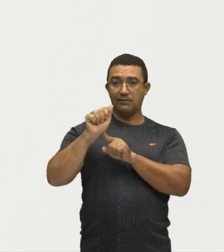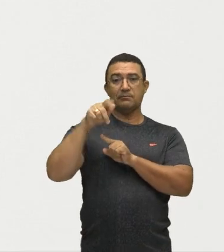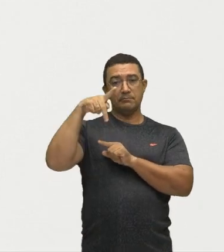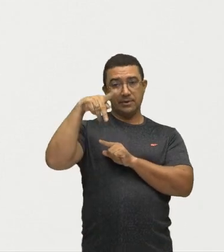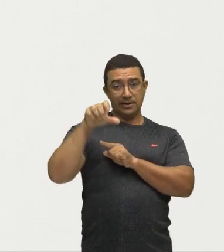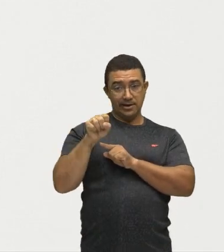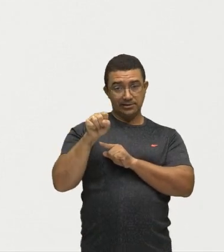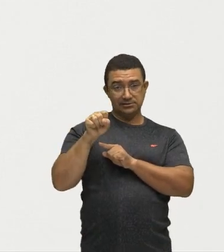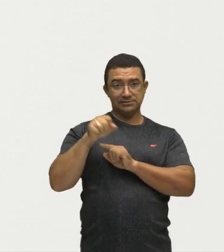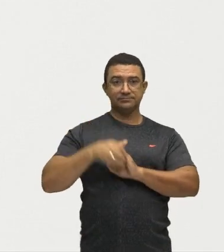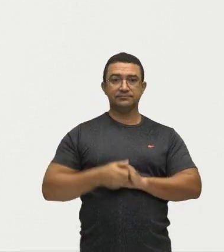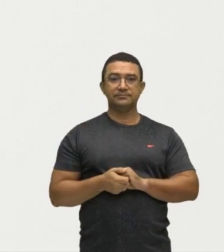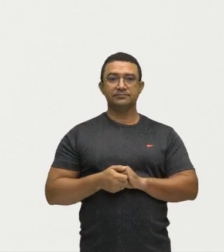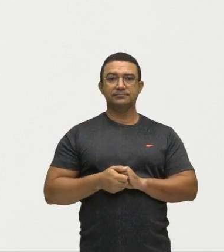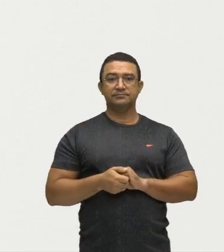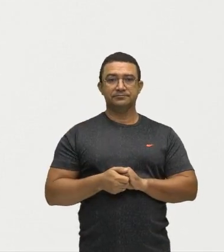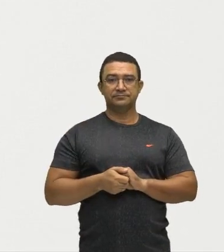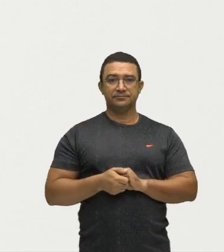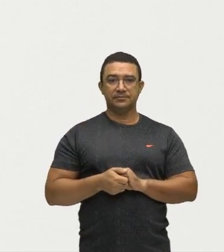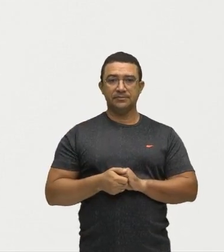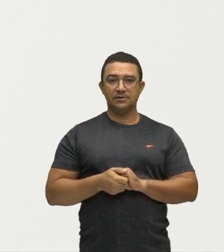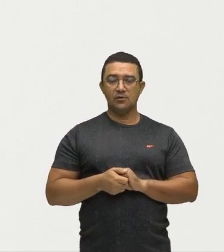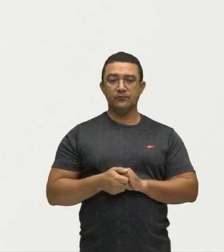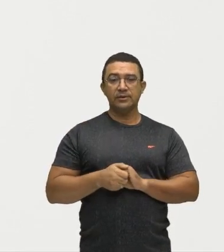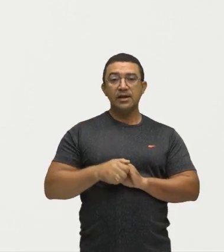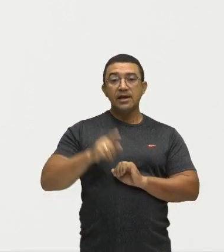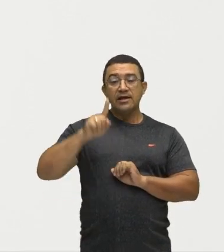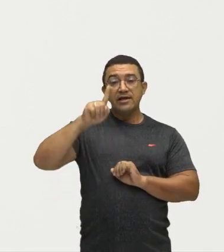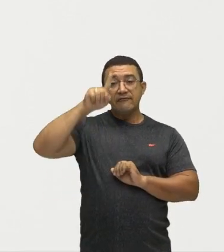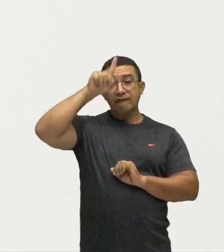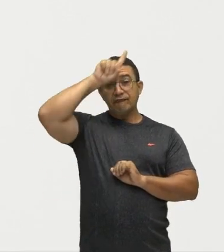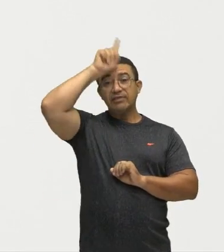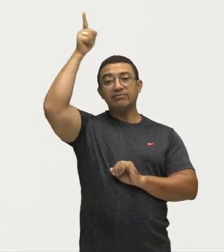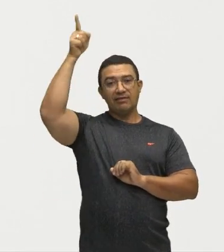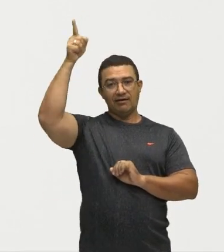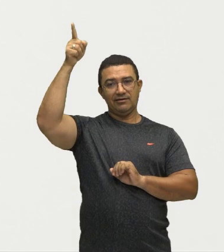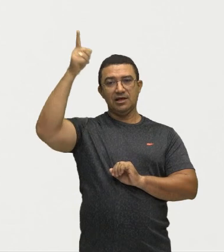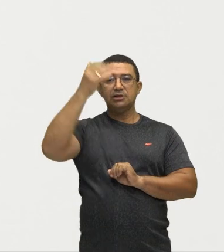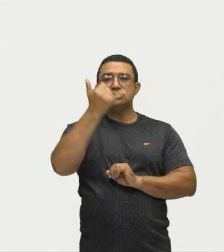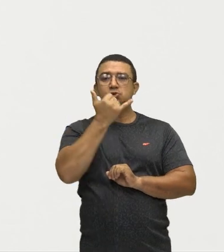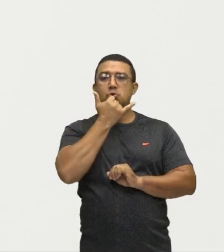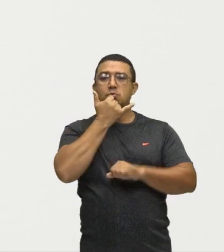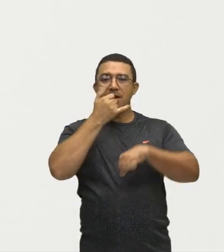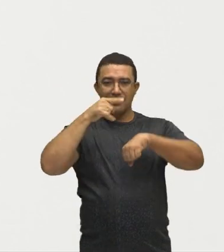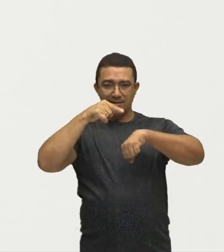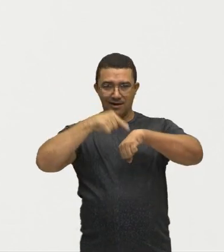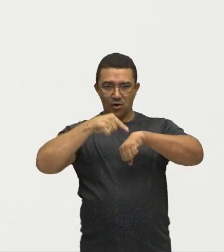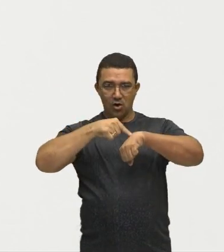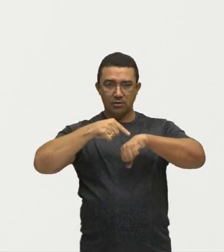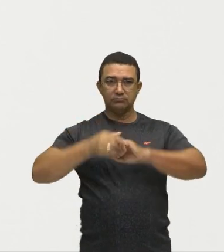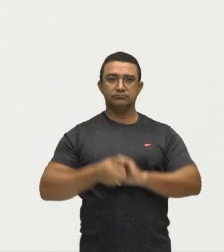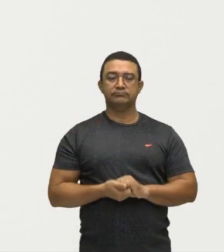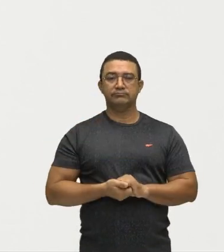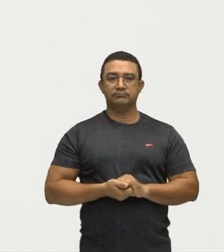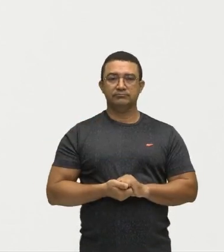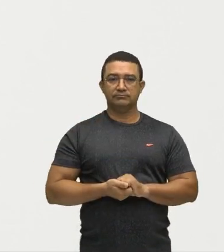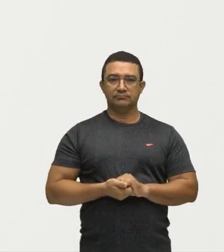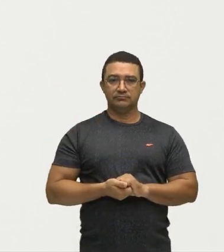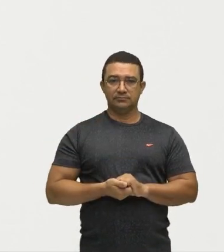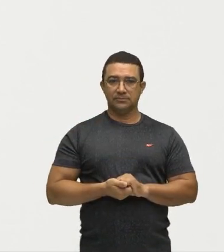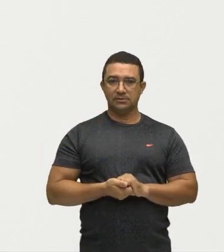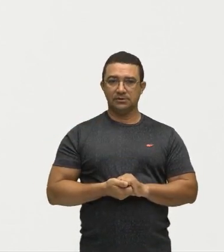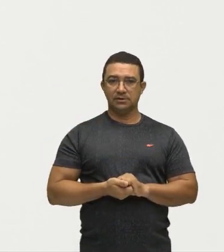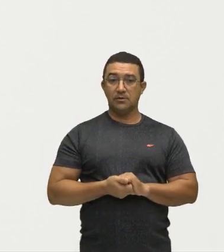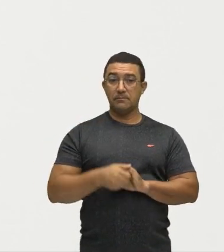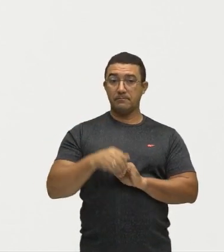letra A, inventei aquela desculpa na hora. Período simples. Período composto, você vai sair, olha só